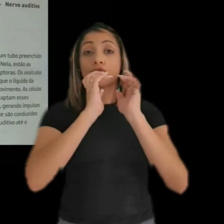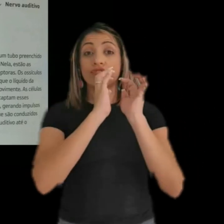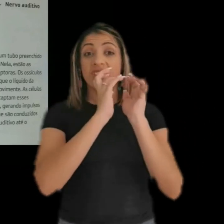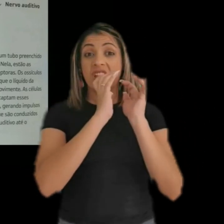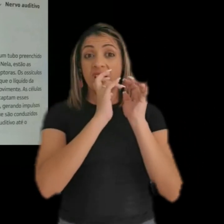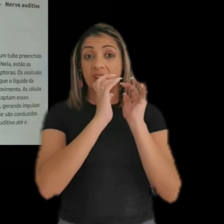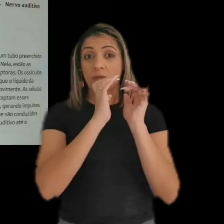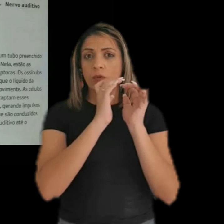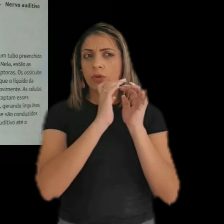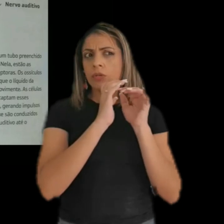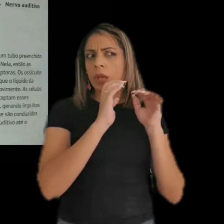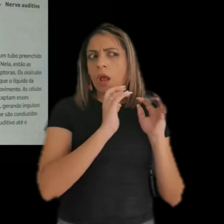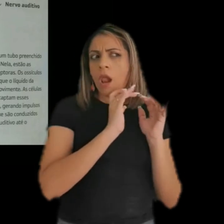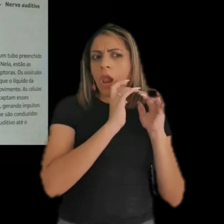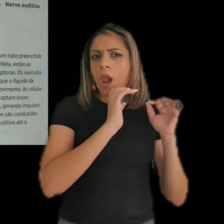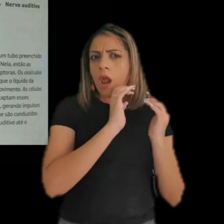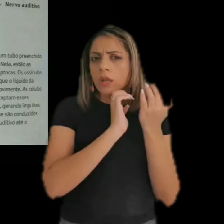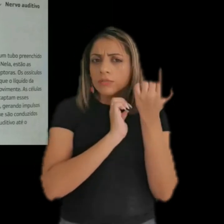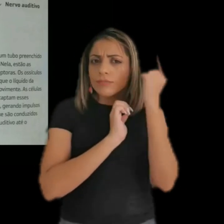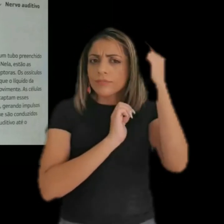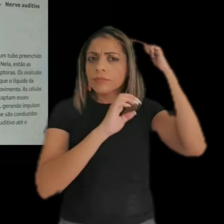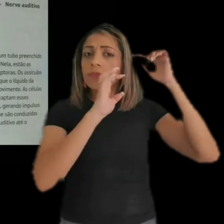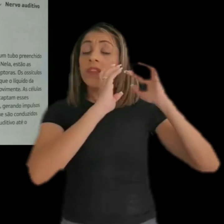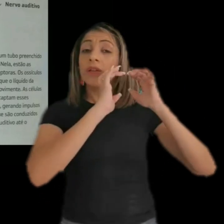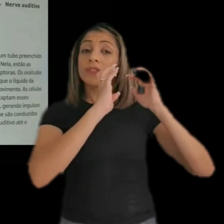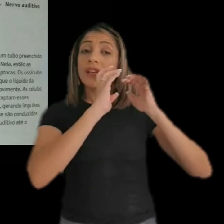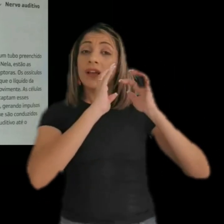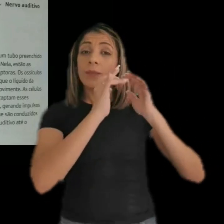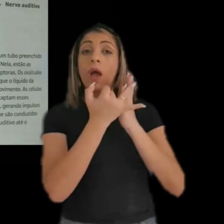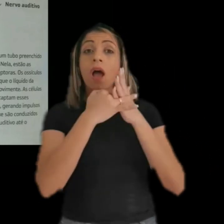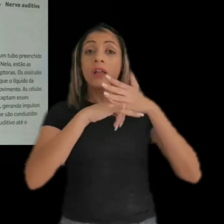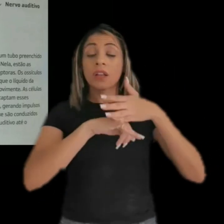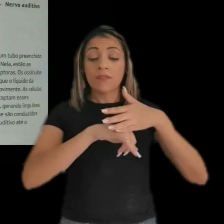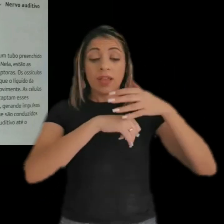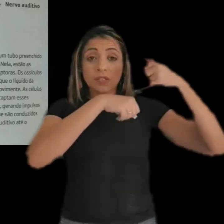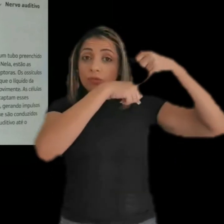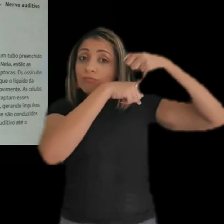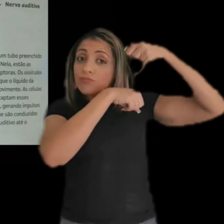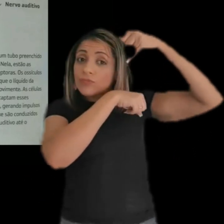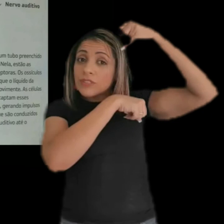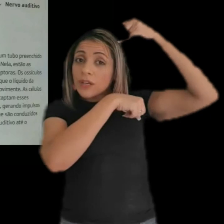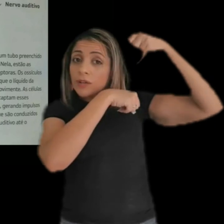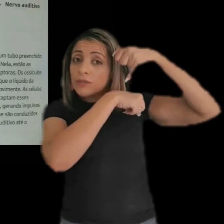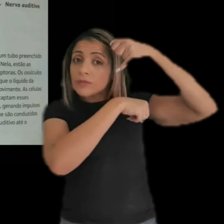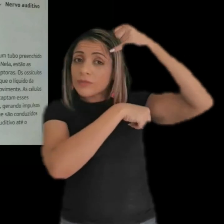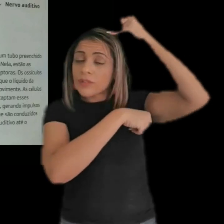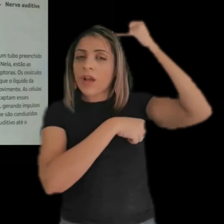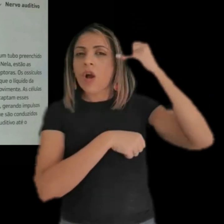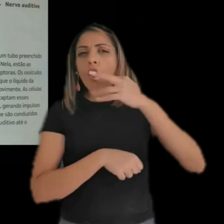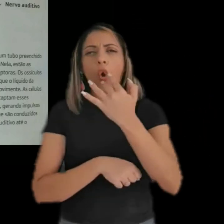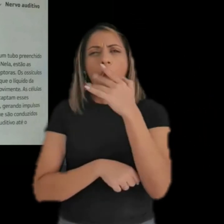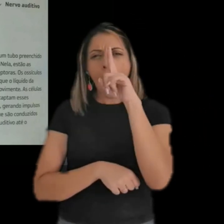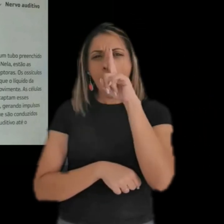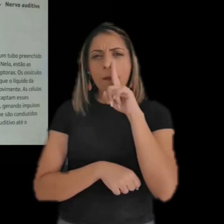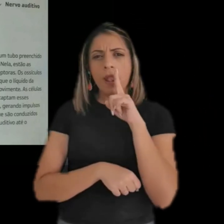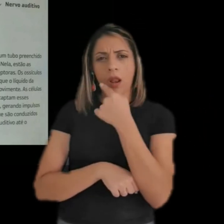Até o cérebro, através aqui do nervo auditivo, tá? São representados aqui em amarelo. Nós temos aqui